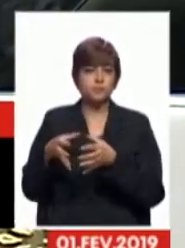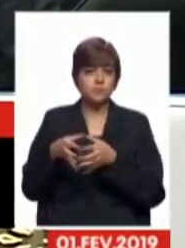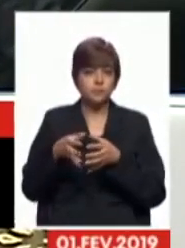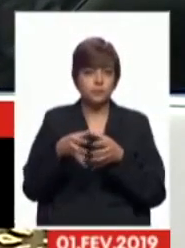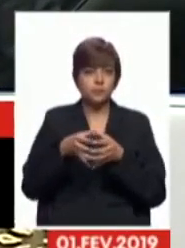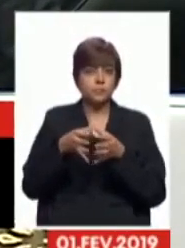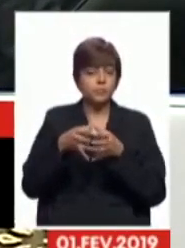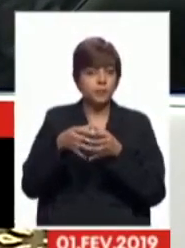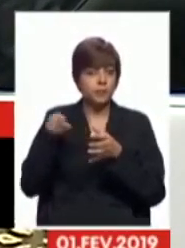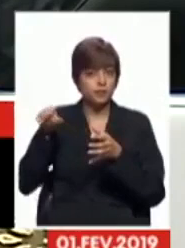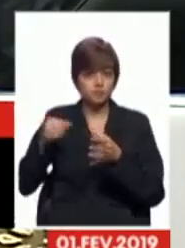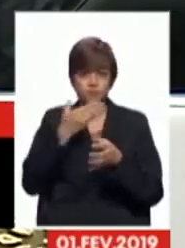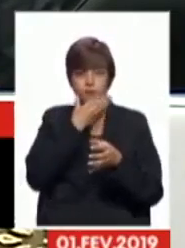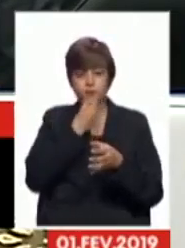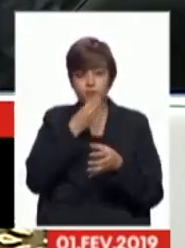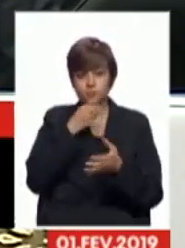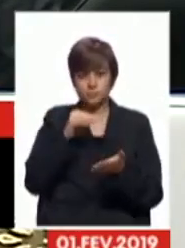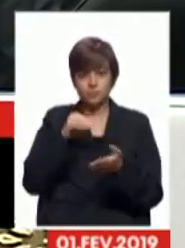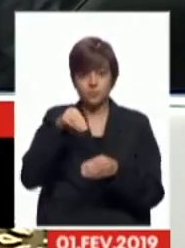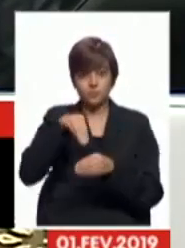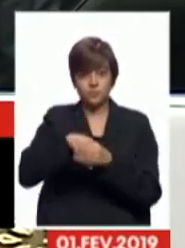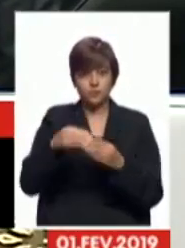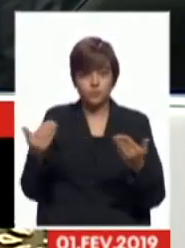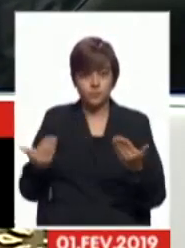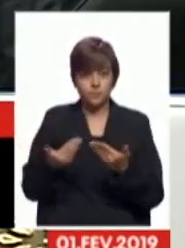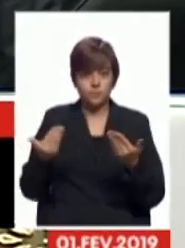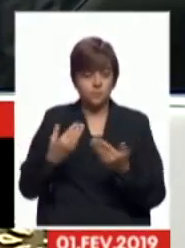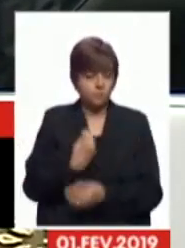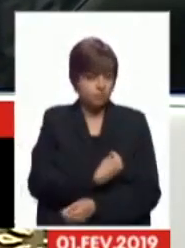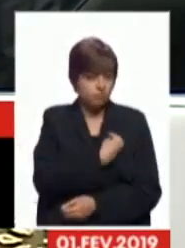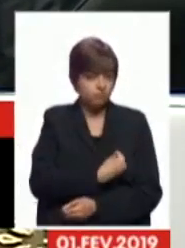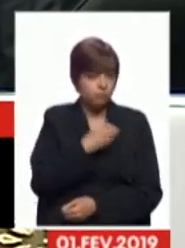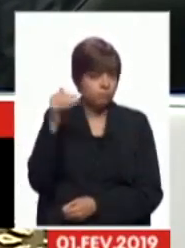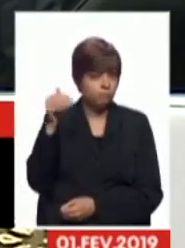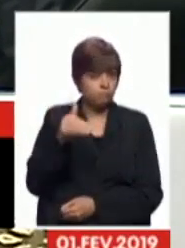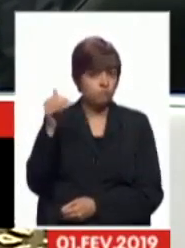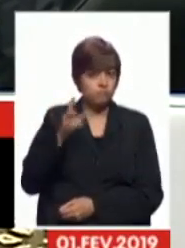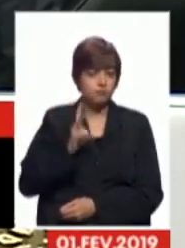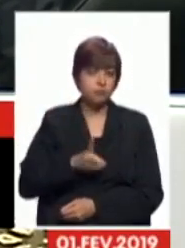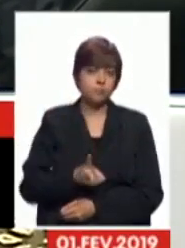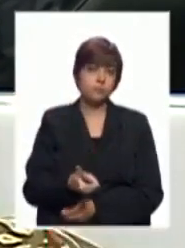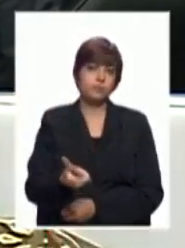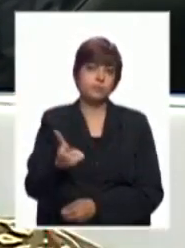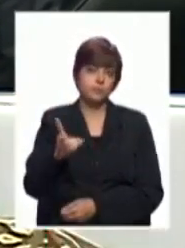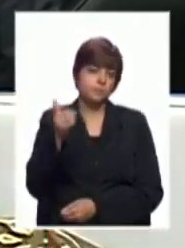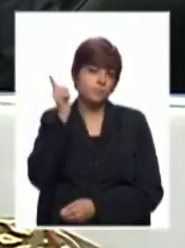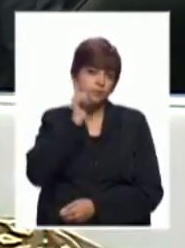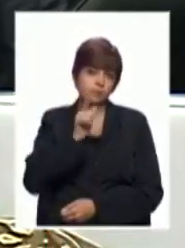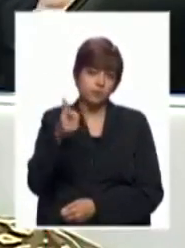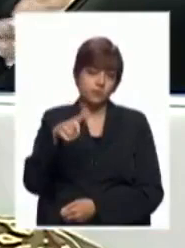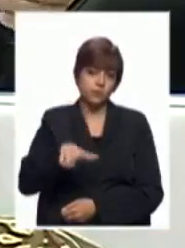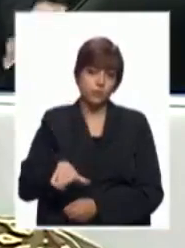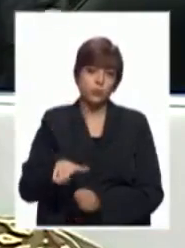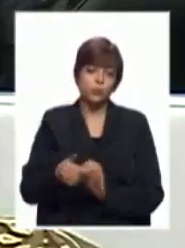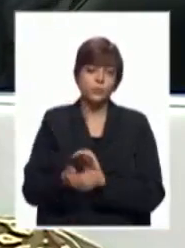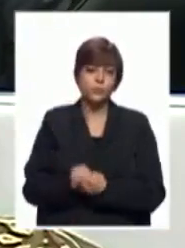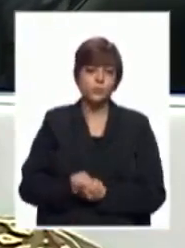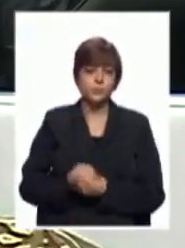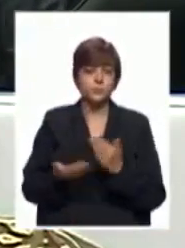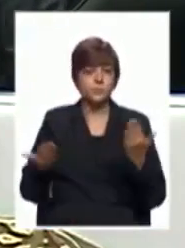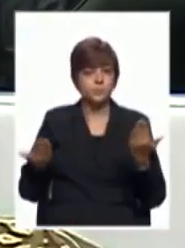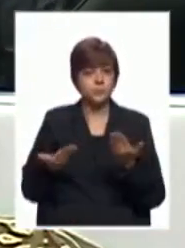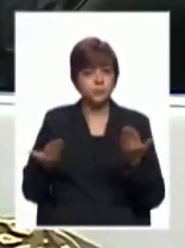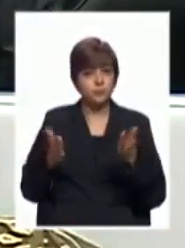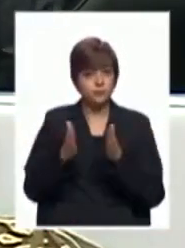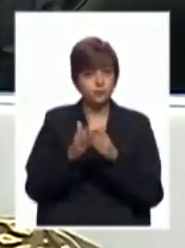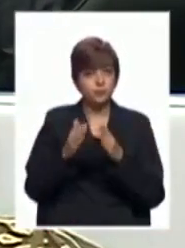pelos colegas, está há várias legislaturas ocupando cargos na mesa. Ao processo, para tanto, solicito aos deputados